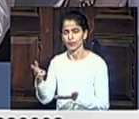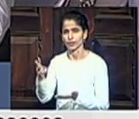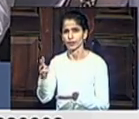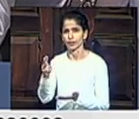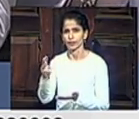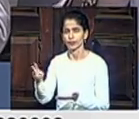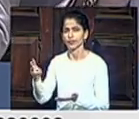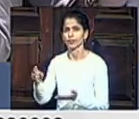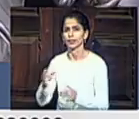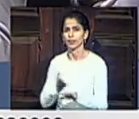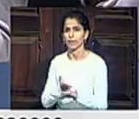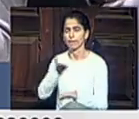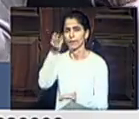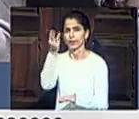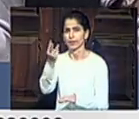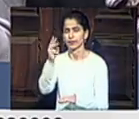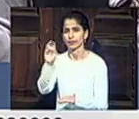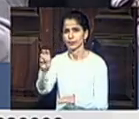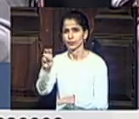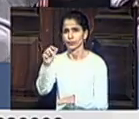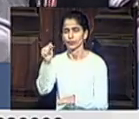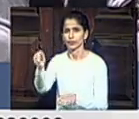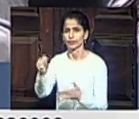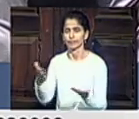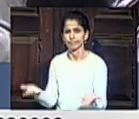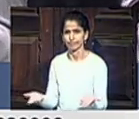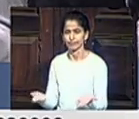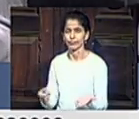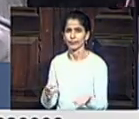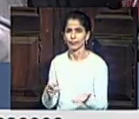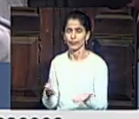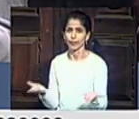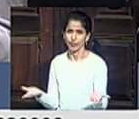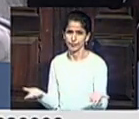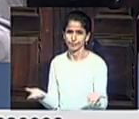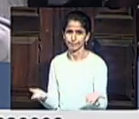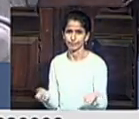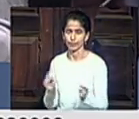para 357. Isto é, quem